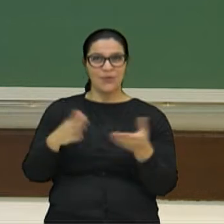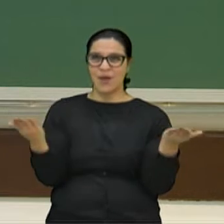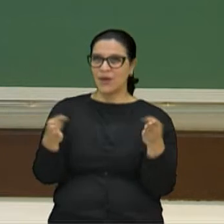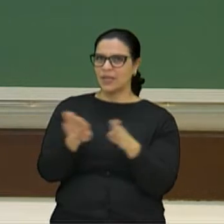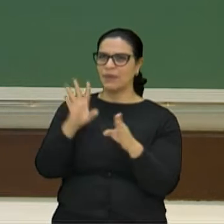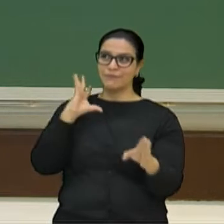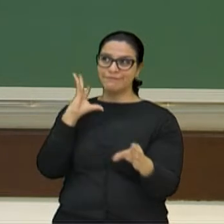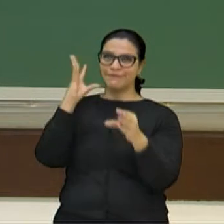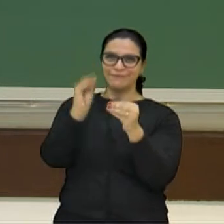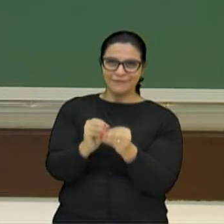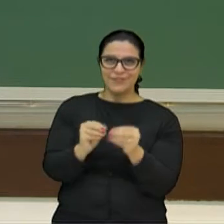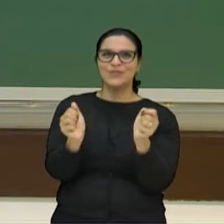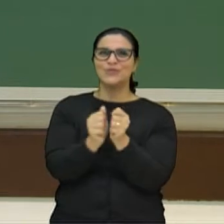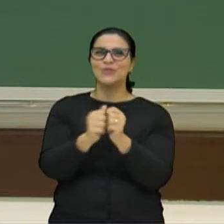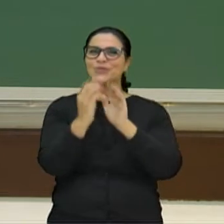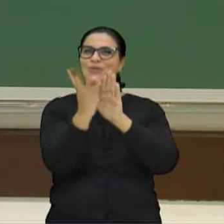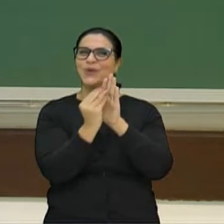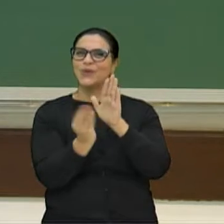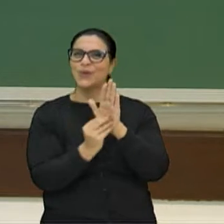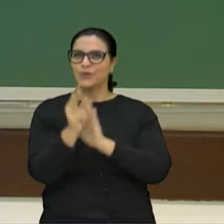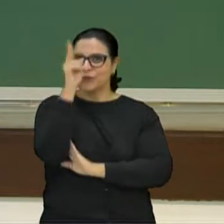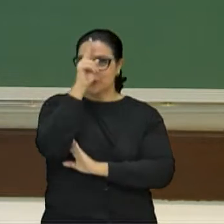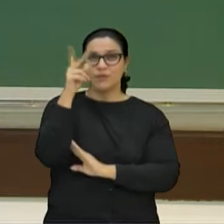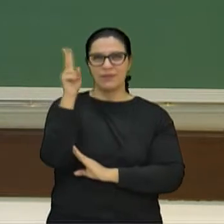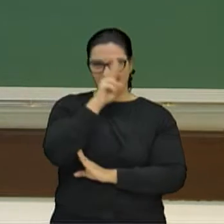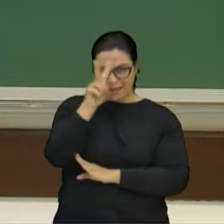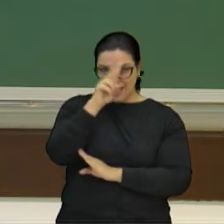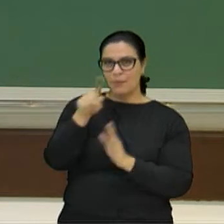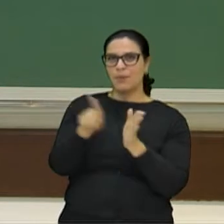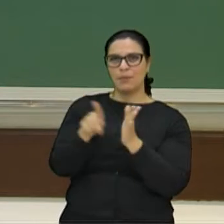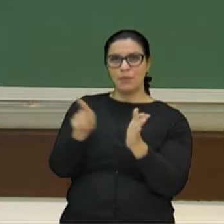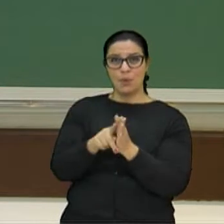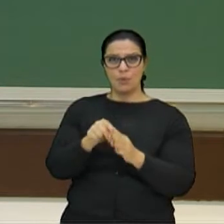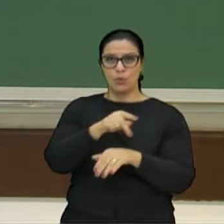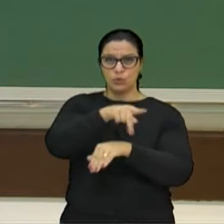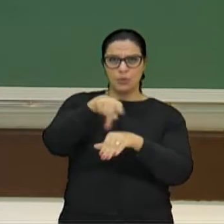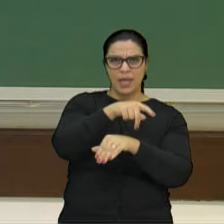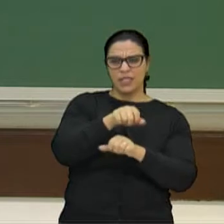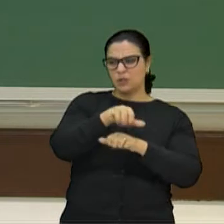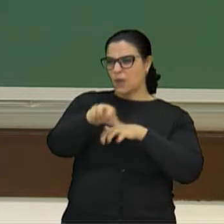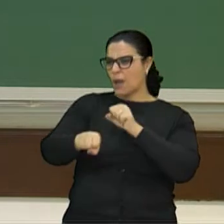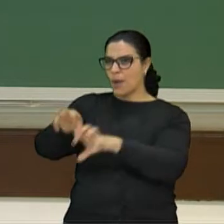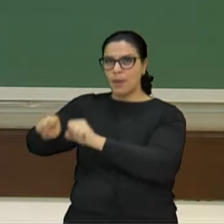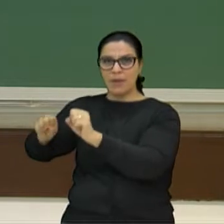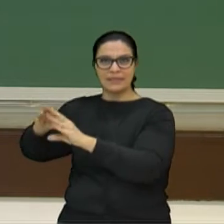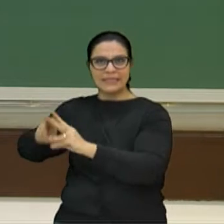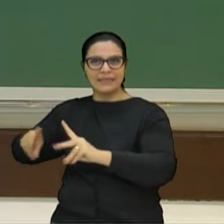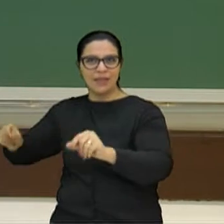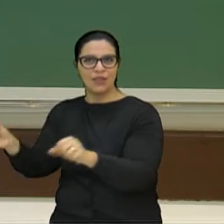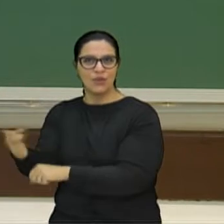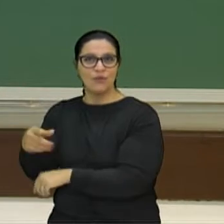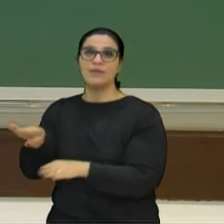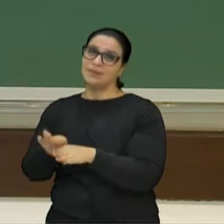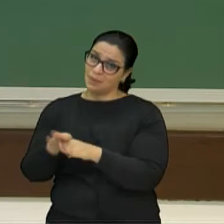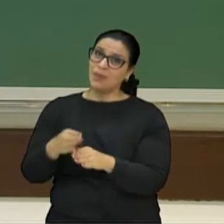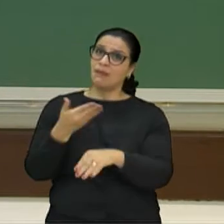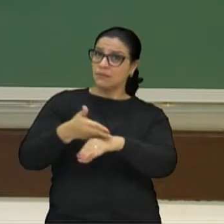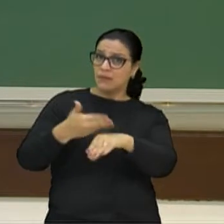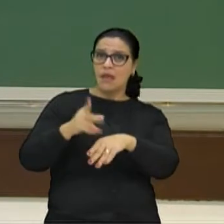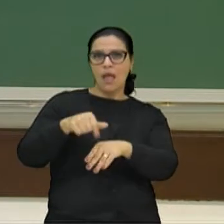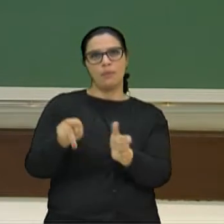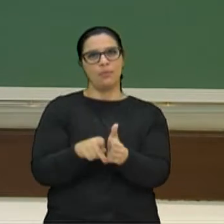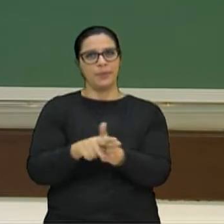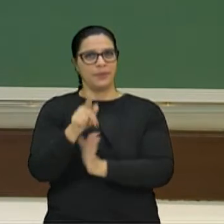uma retomada com história, vocês lembram lá das expansões dos territórios dos povos. Então, a ginástica foi utilizada